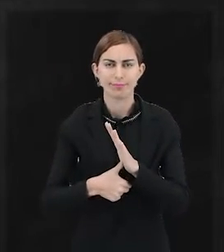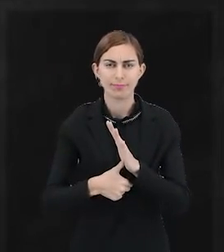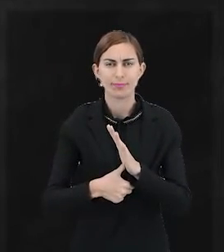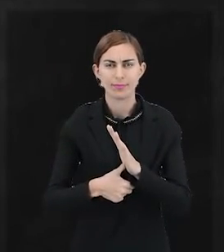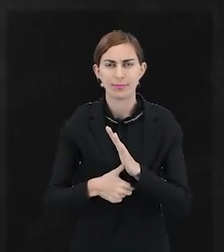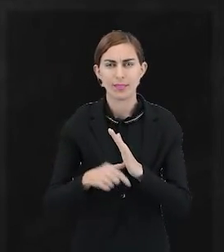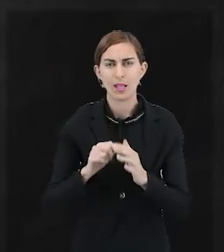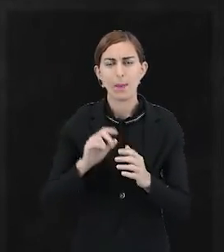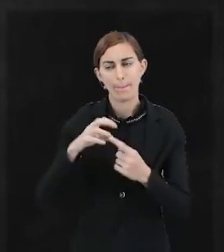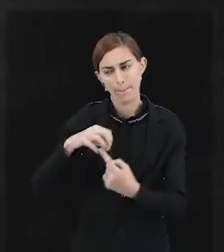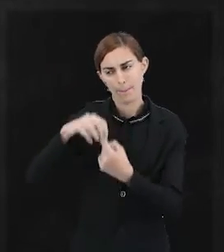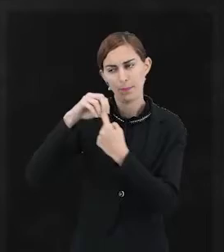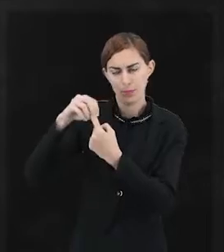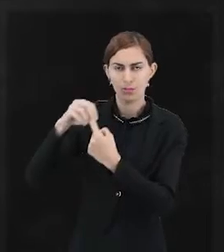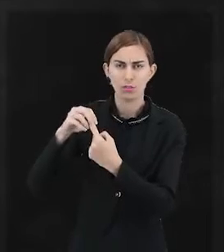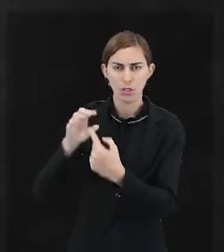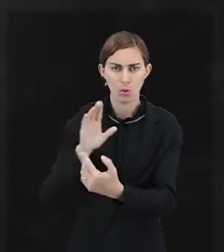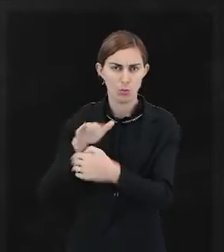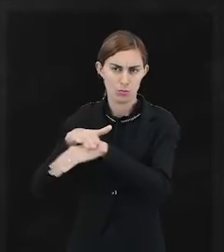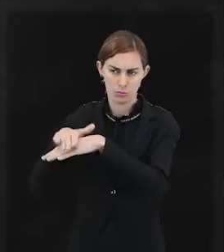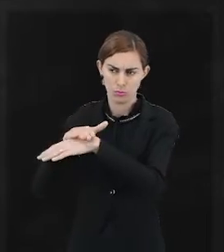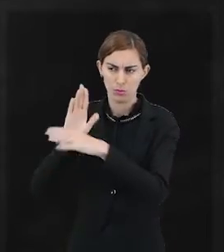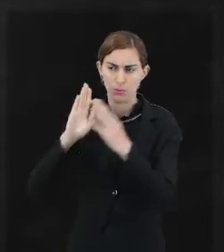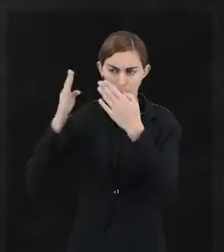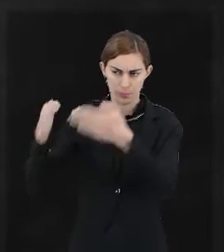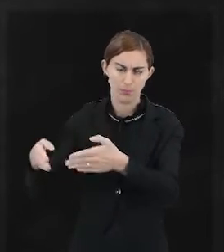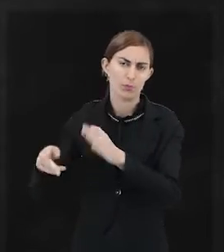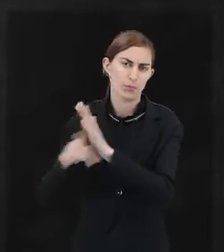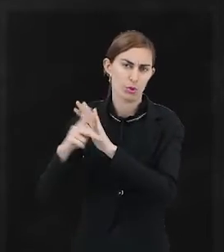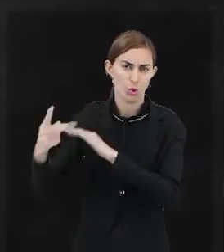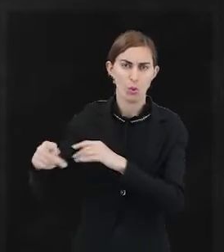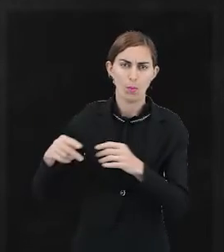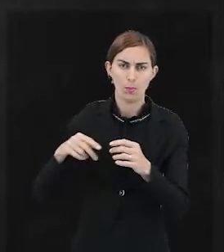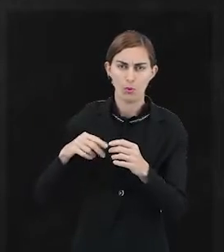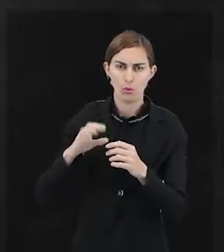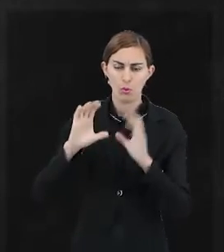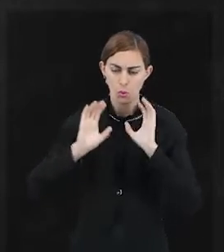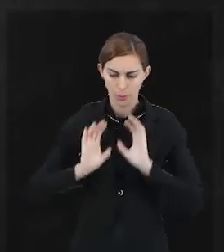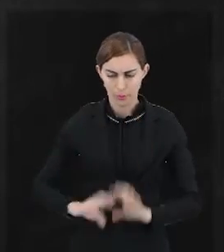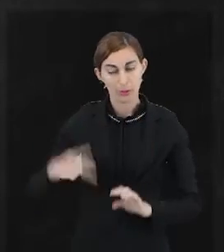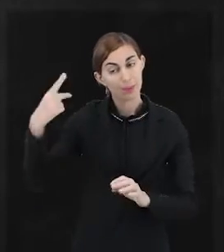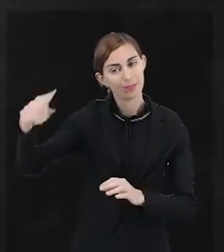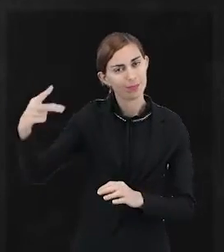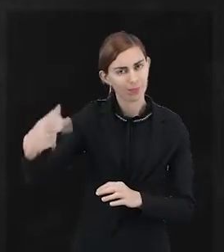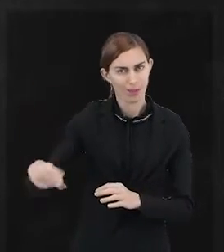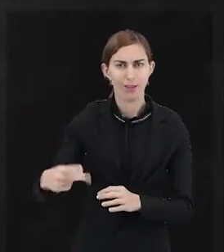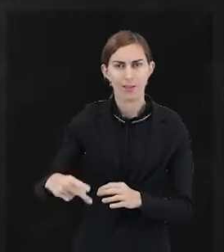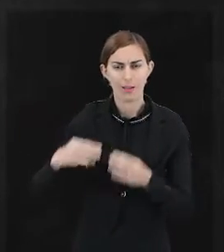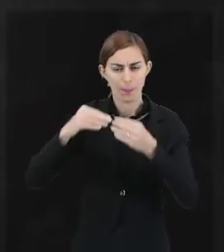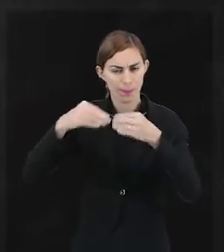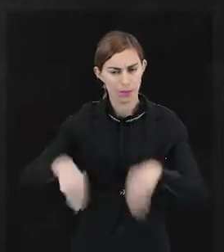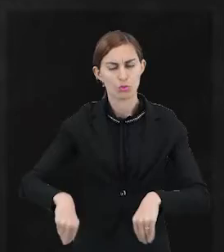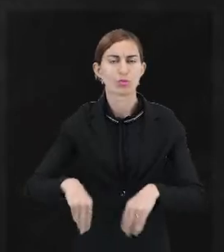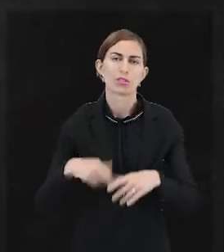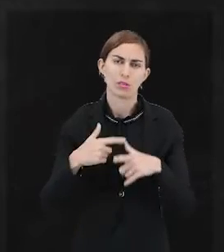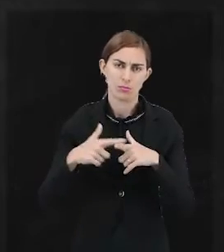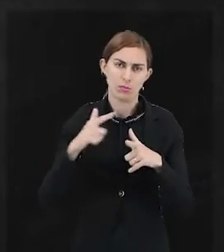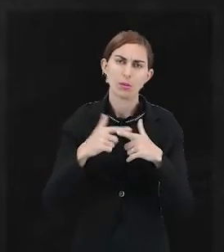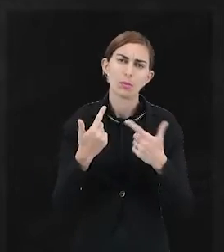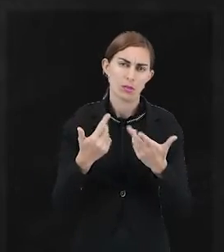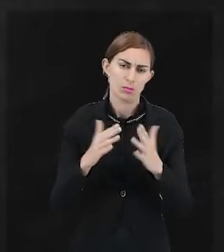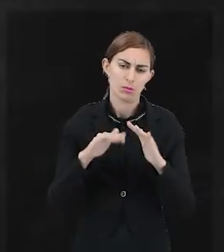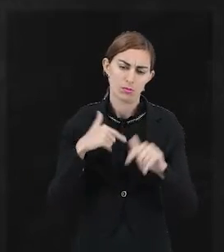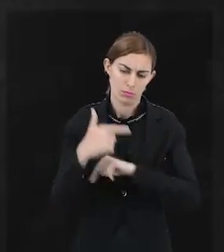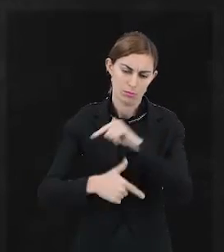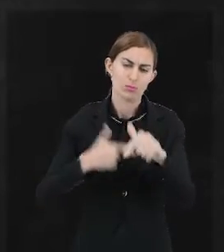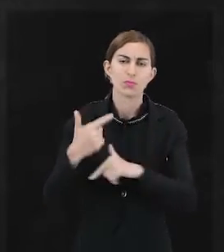seja individualizado e que eu possa ser específico a ela sobre qual é o comportamento dela que está afetando negativamente o resultado